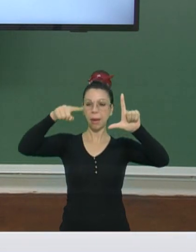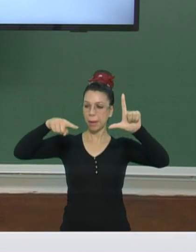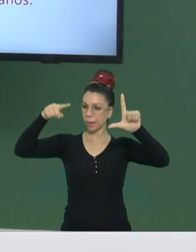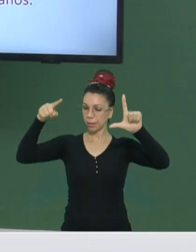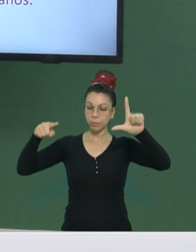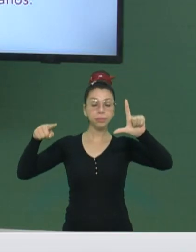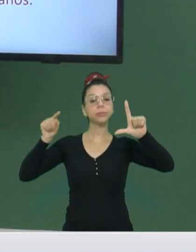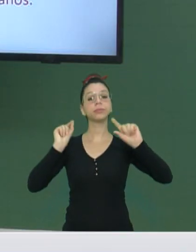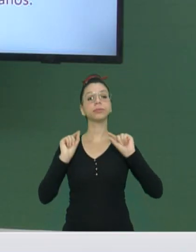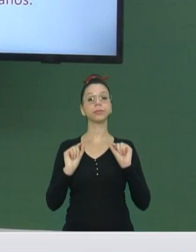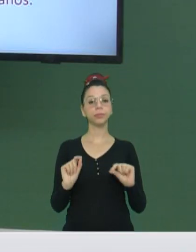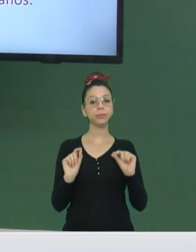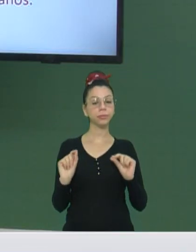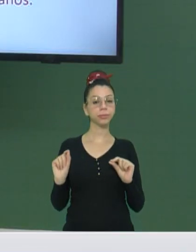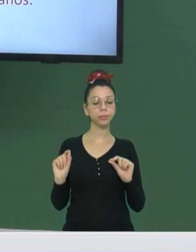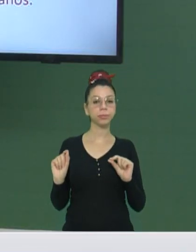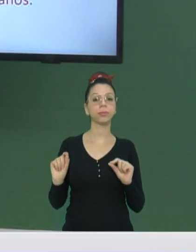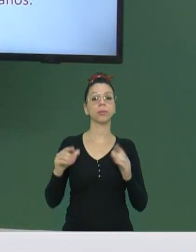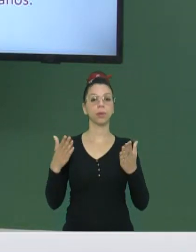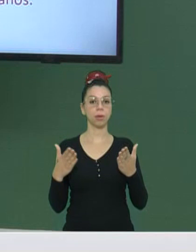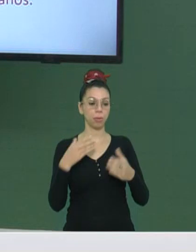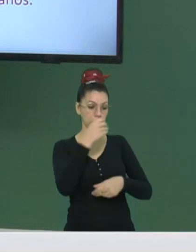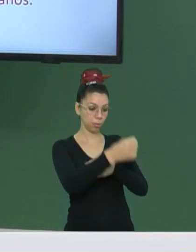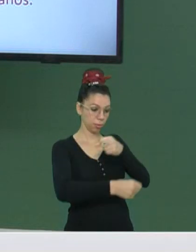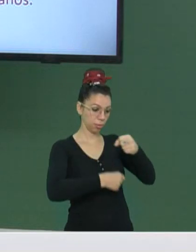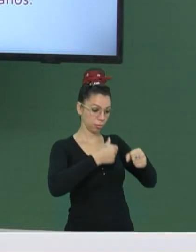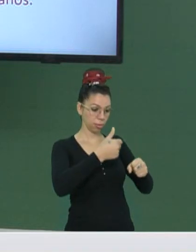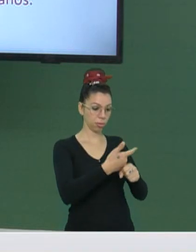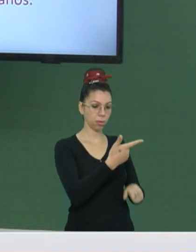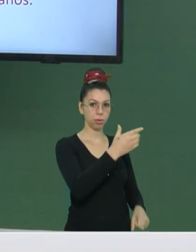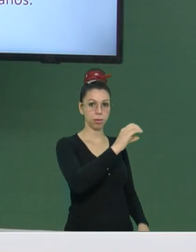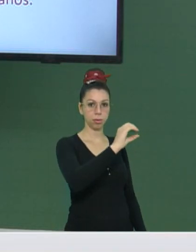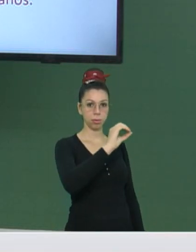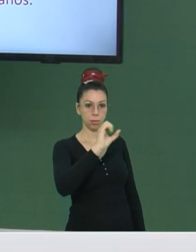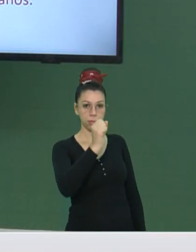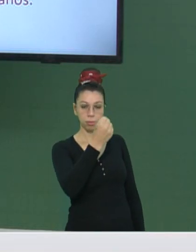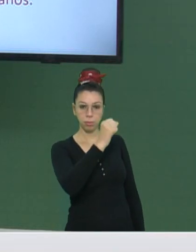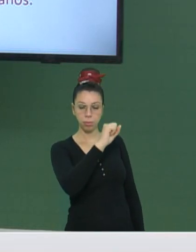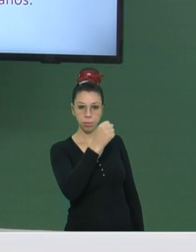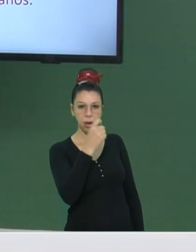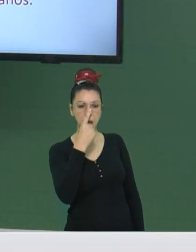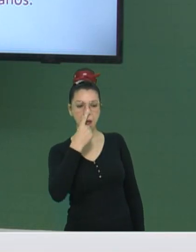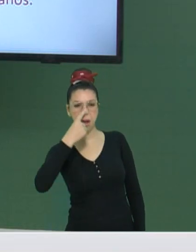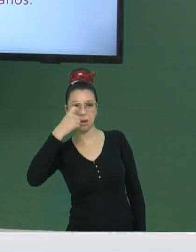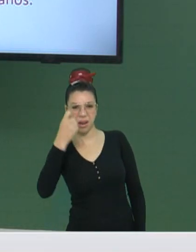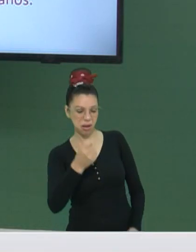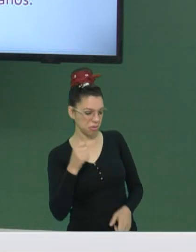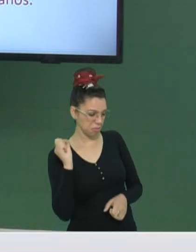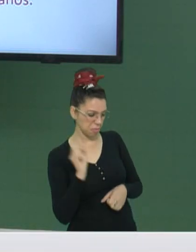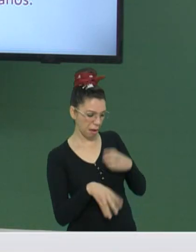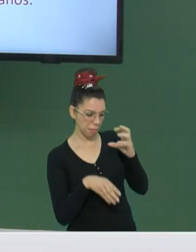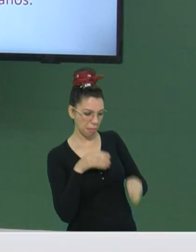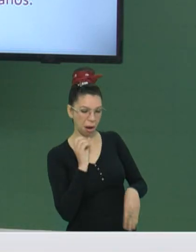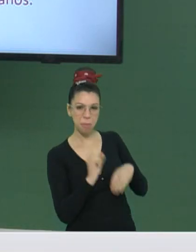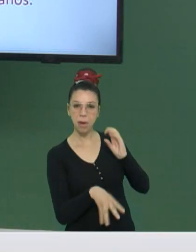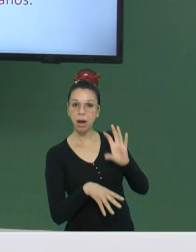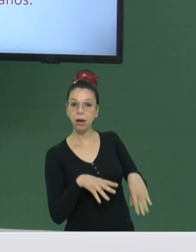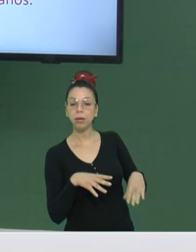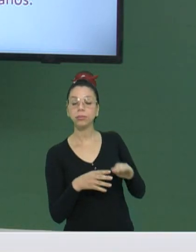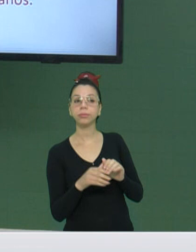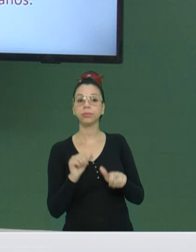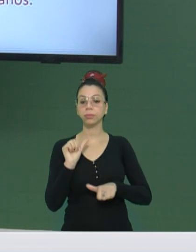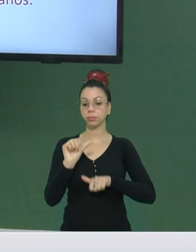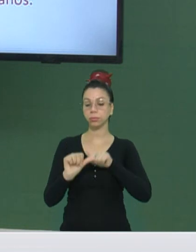vimos que em 2008, aquele lixo D2, aquele monte que nós vimos lá, aquele lixo